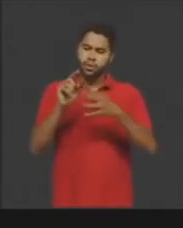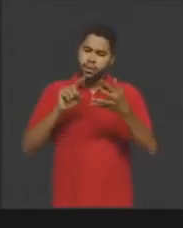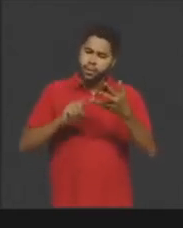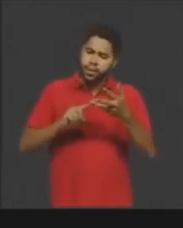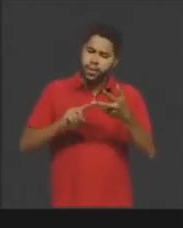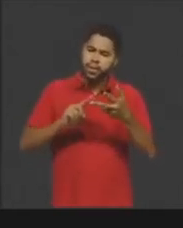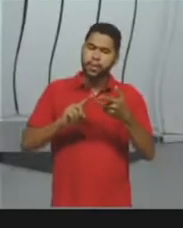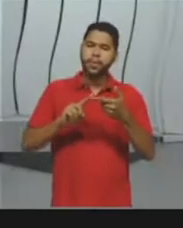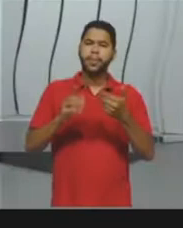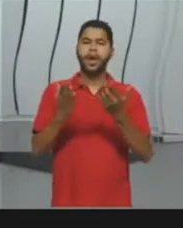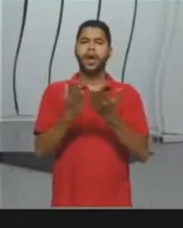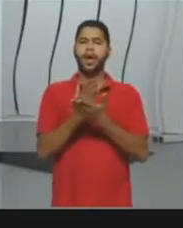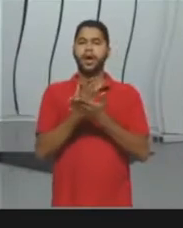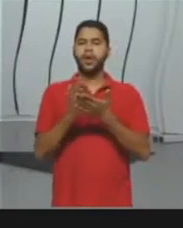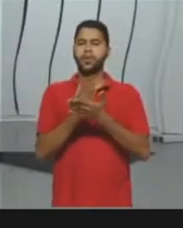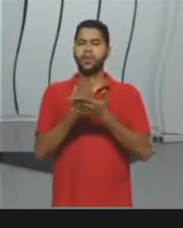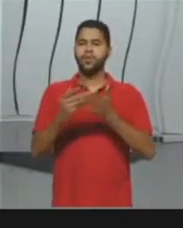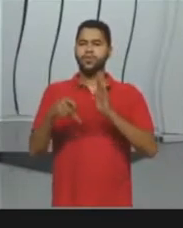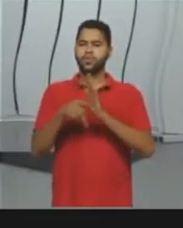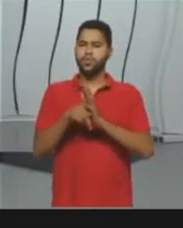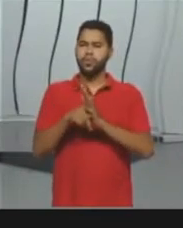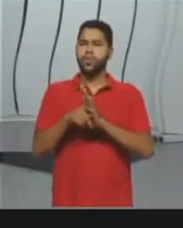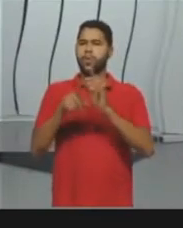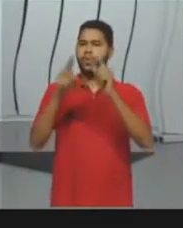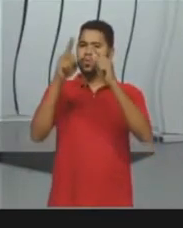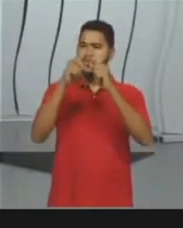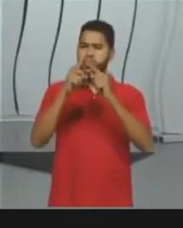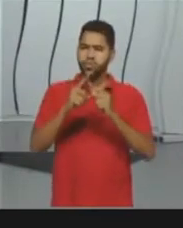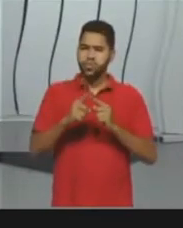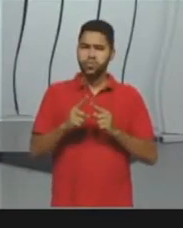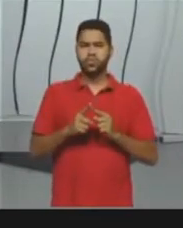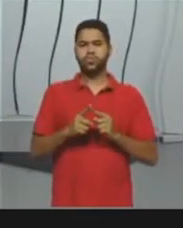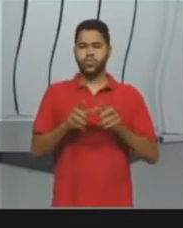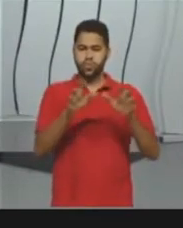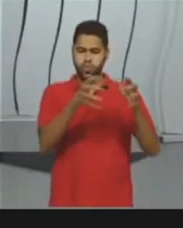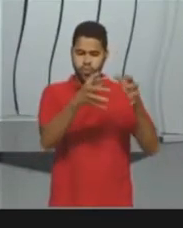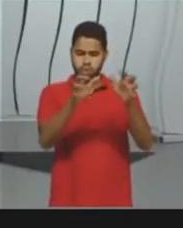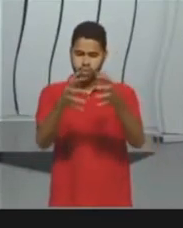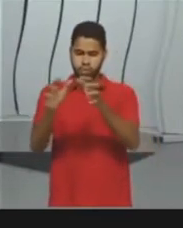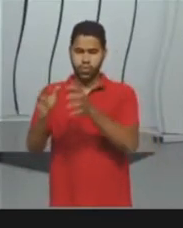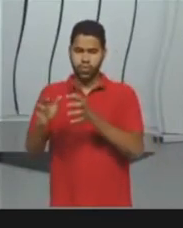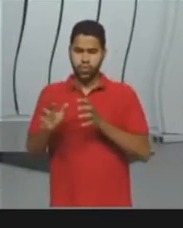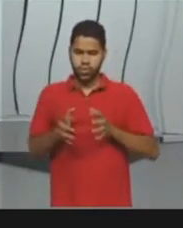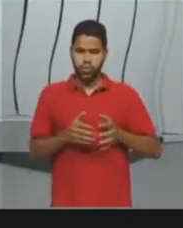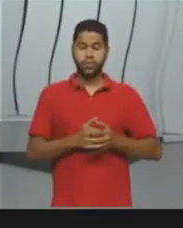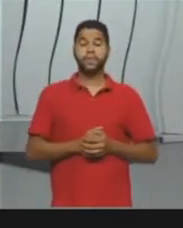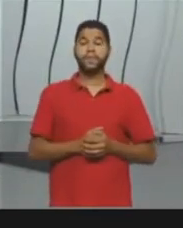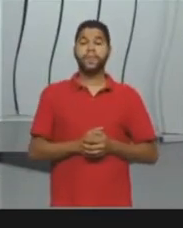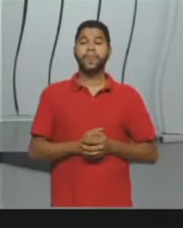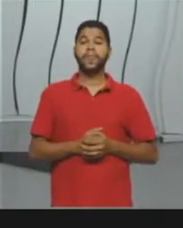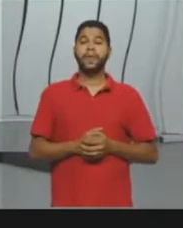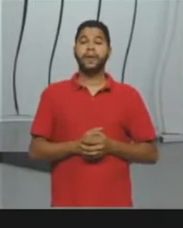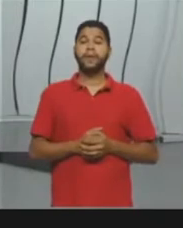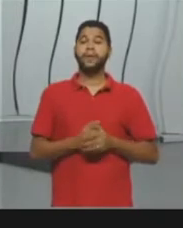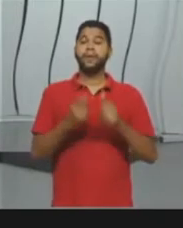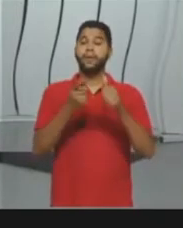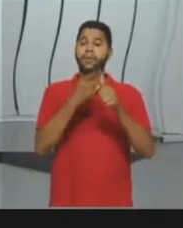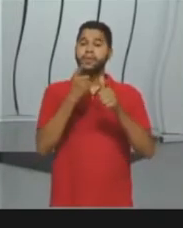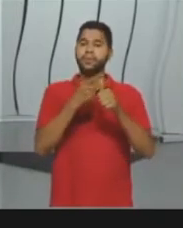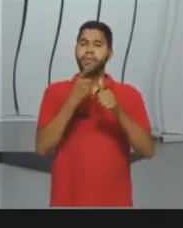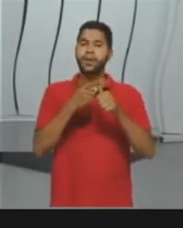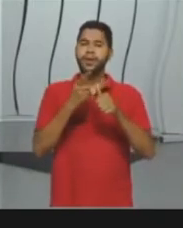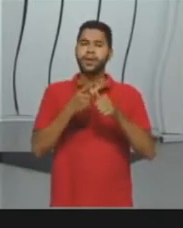reinos aí dos seres vivos. Vamos ver isso. Primeiro, tipos de células. Nós